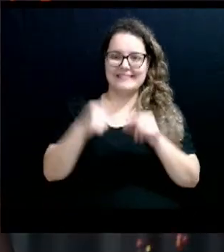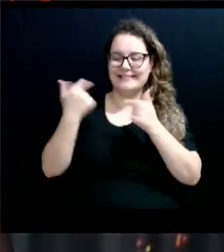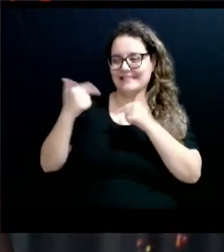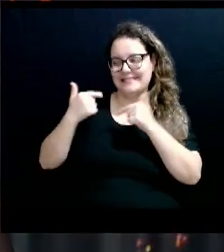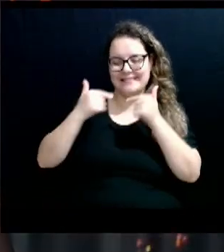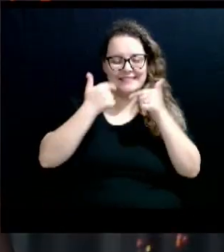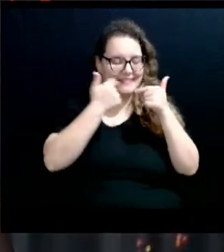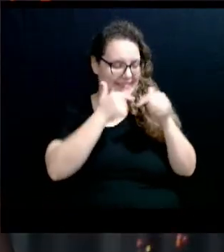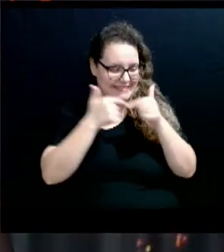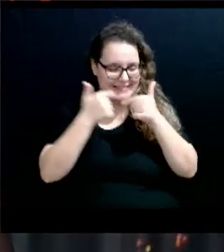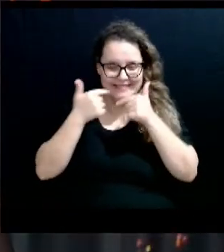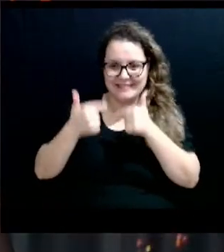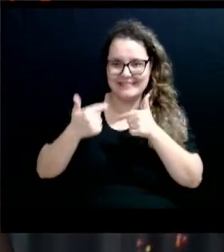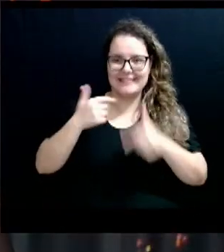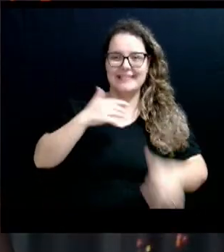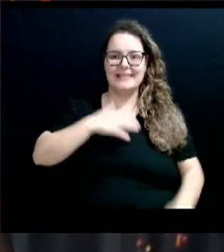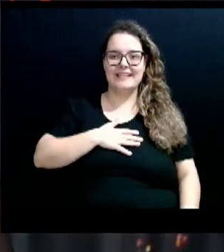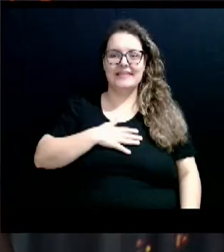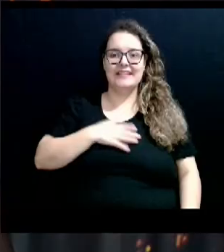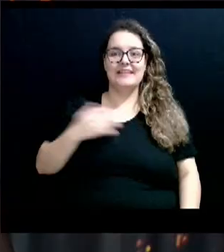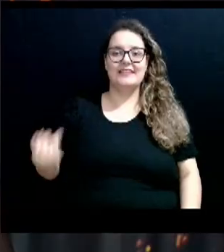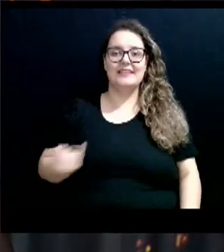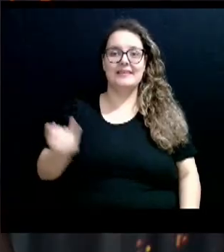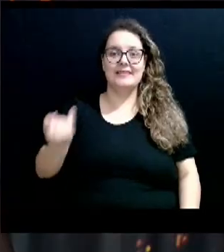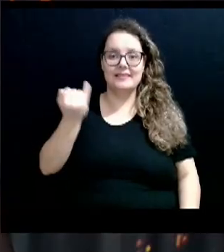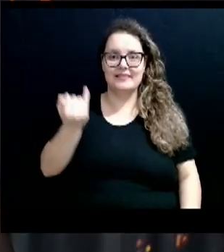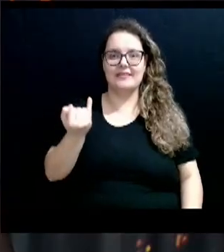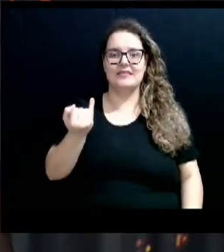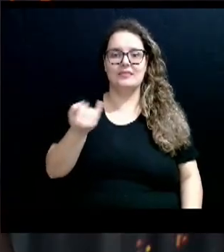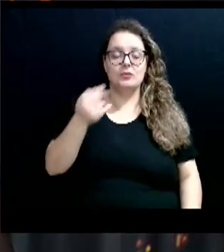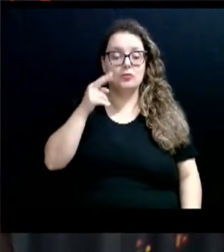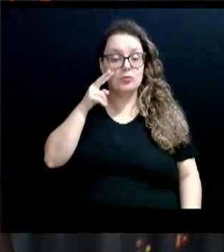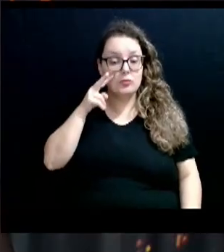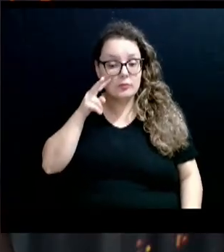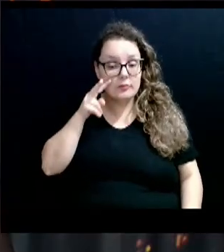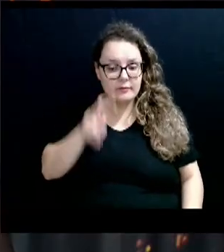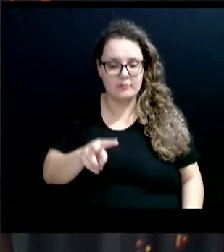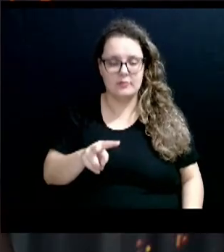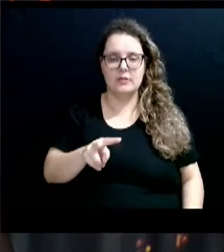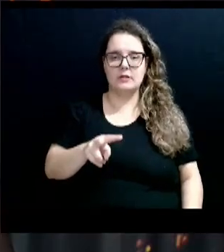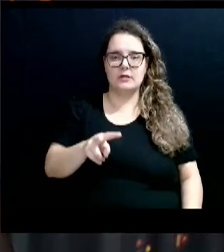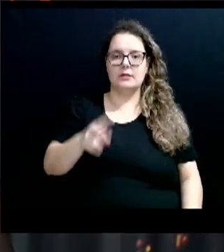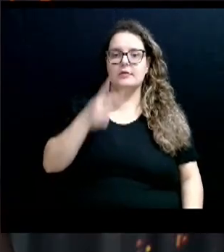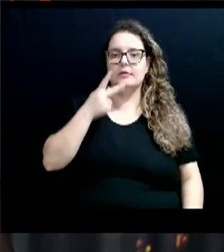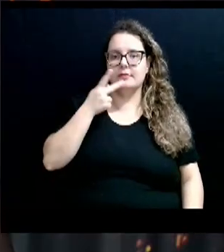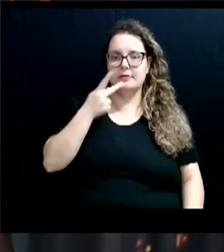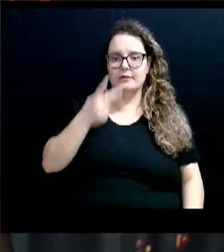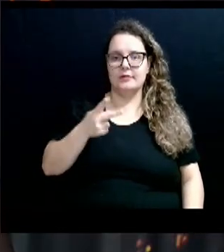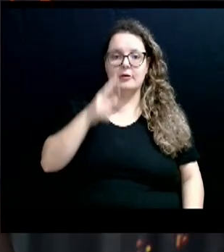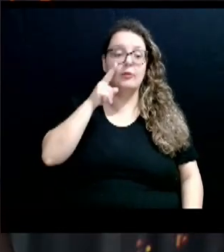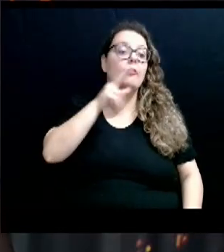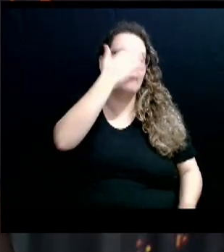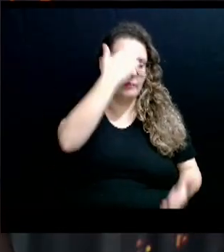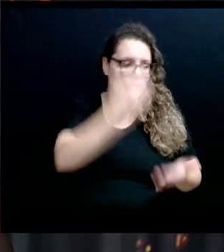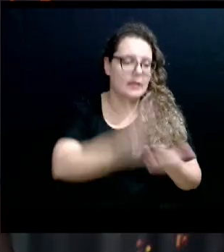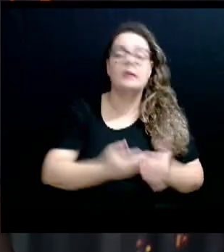para mim era importante esse lugar do ver, né? Do ver, que a gente fala, né, popularmente, do ver para crer. Exato. Então, para mim era